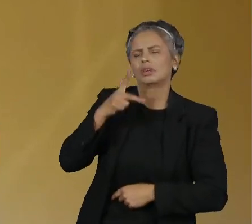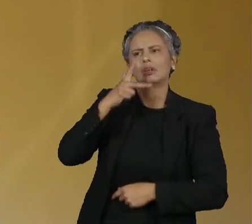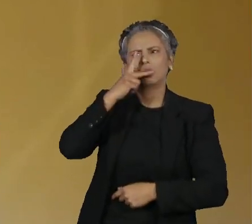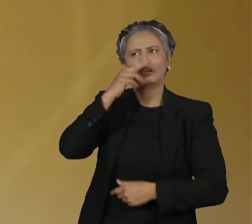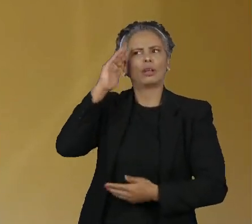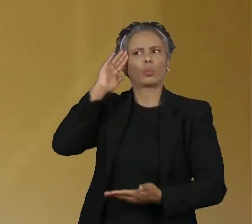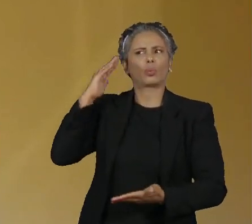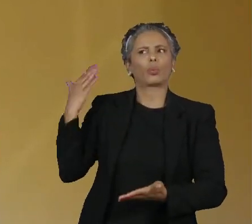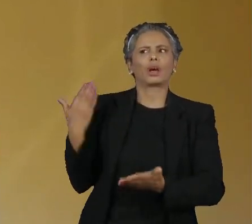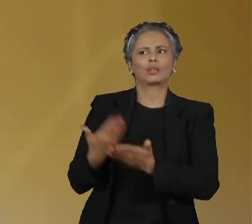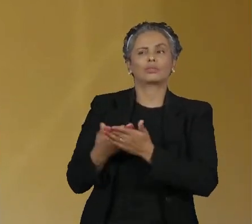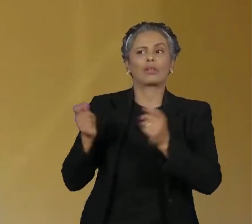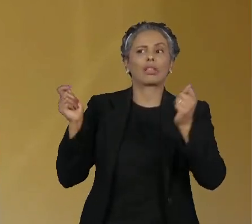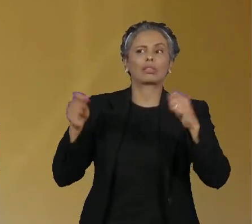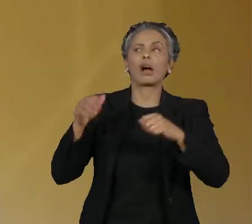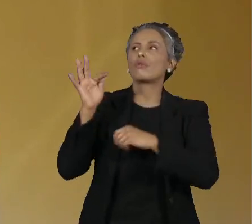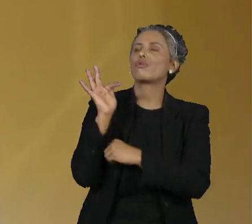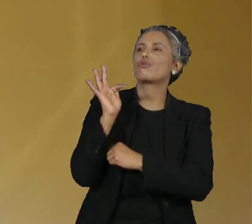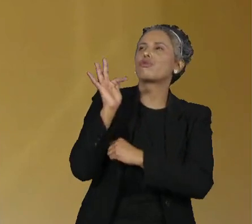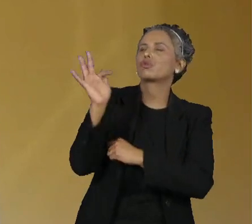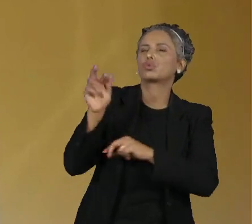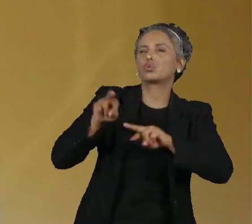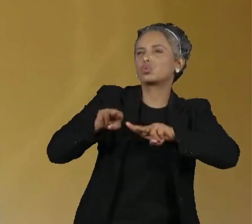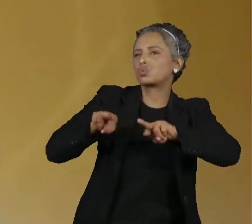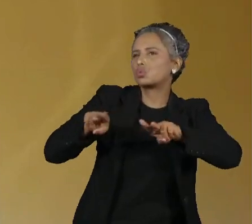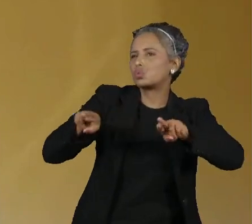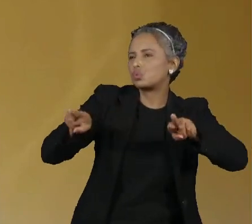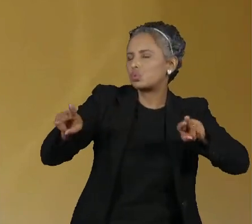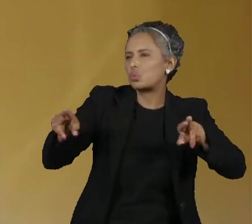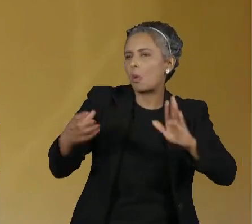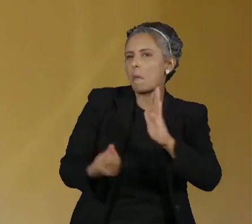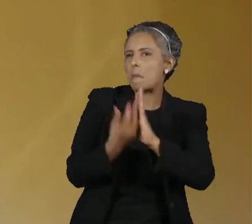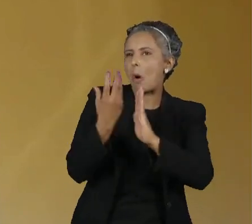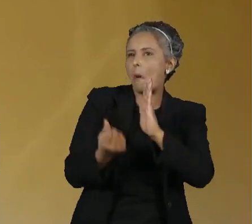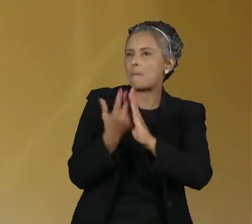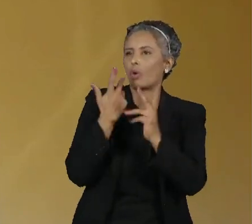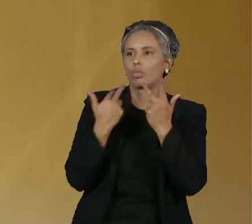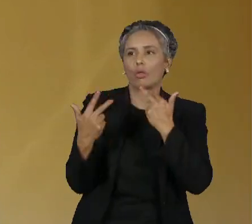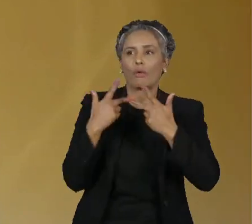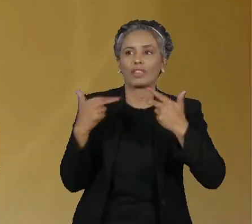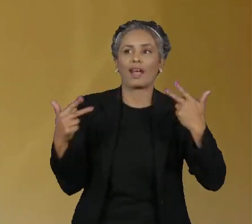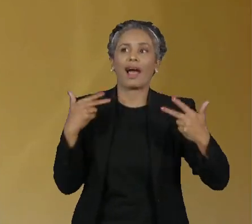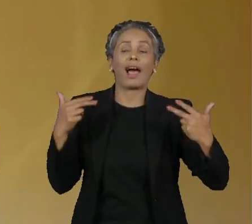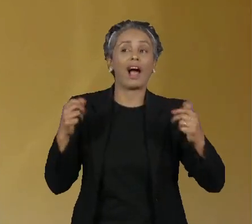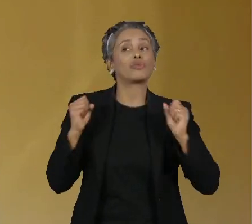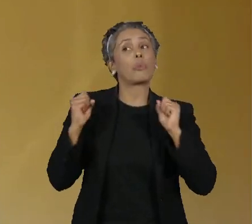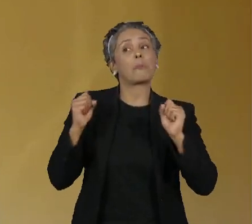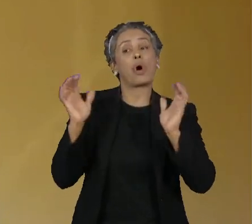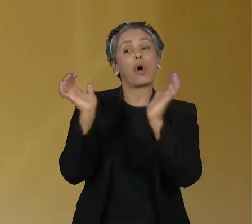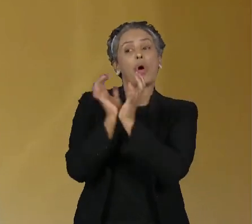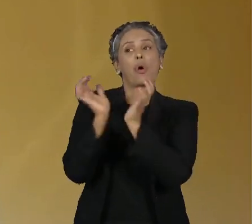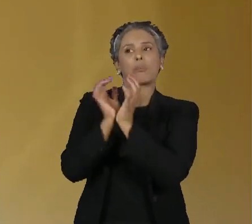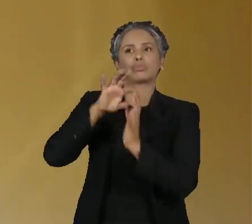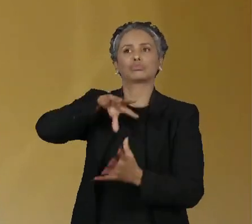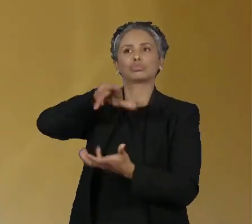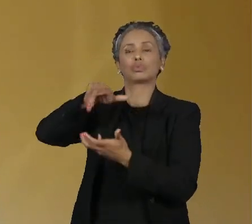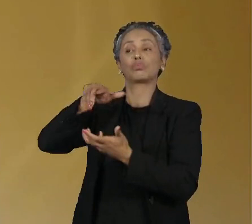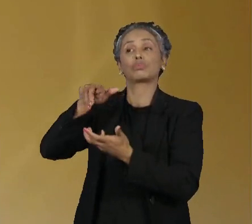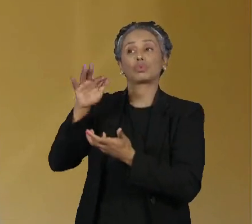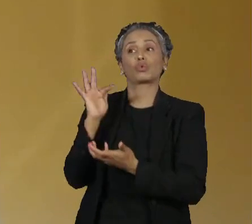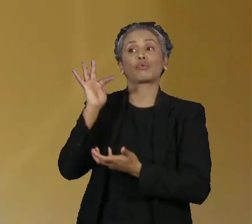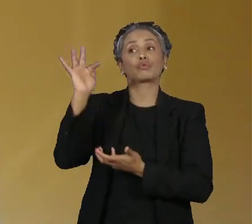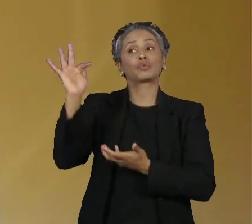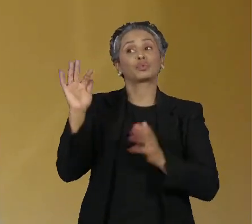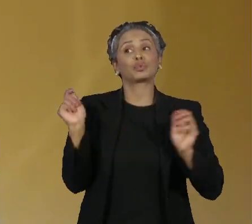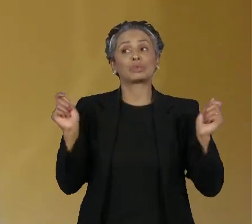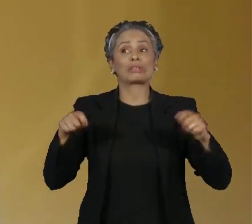coisas que podem surgir. Existe a candidatura do Brasil para a próxima Copa do Mundo, então, com